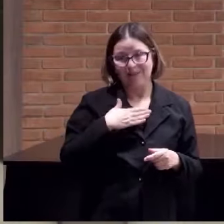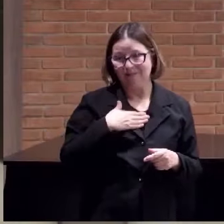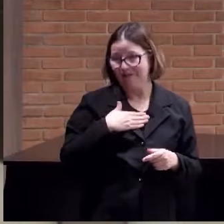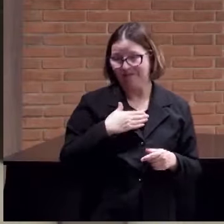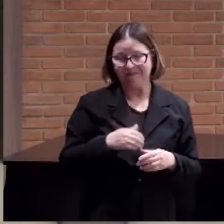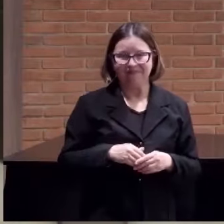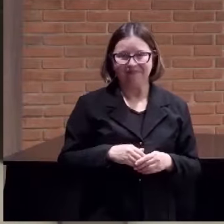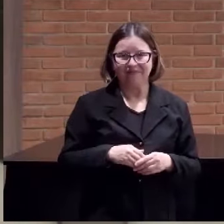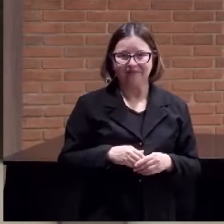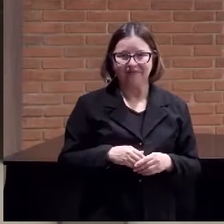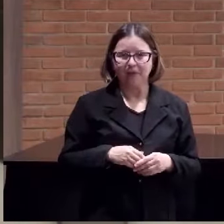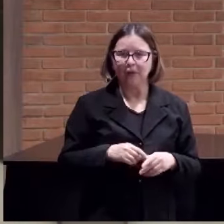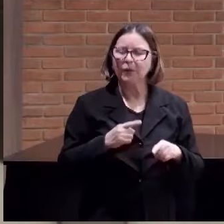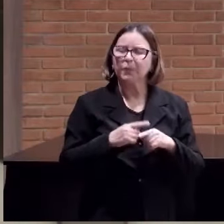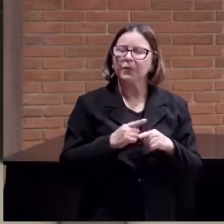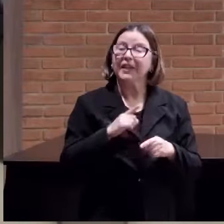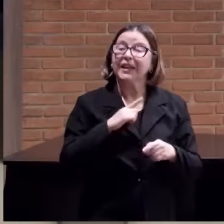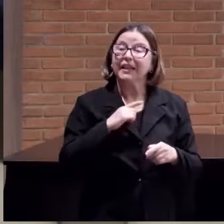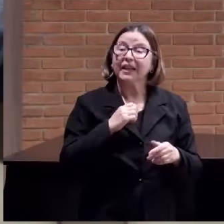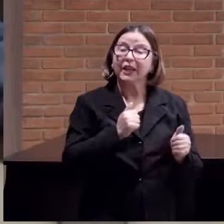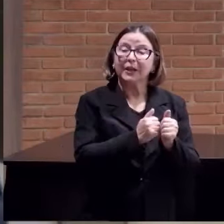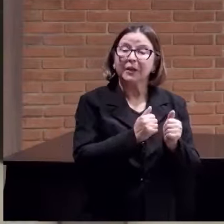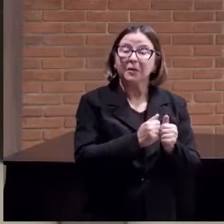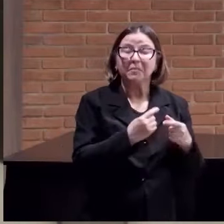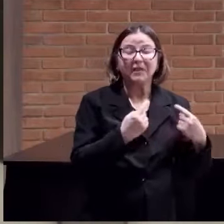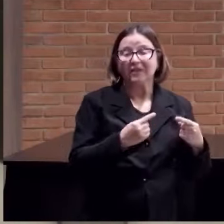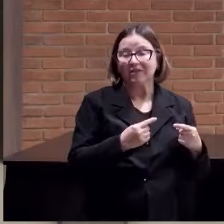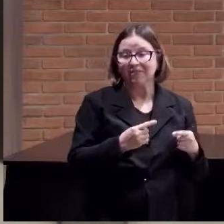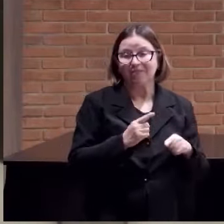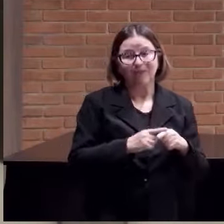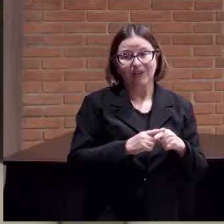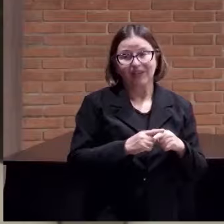Por que existe perseguição? Porque não conhece nem o Pai, nem a mim.